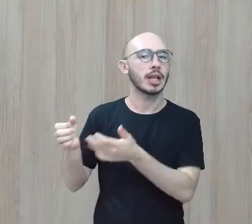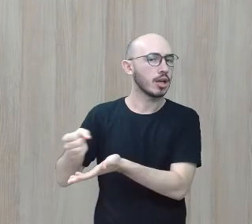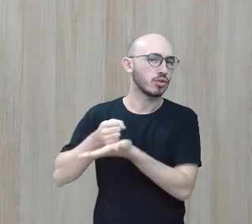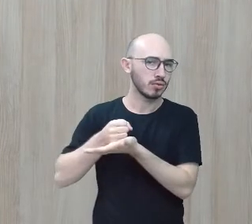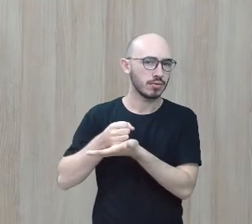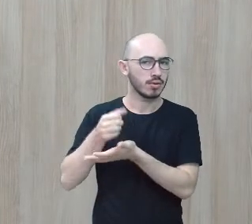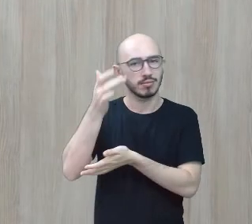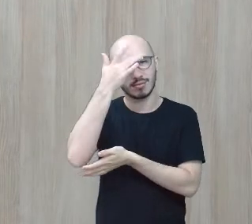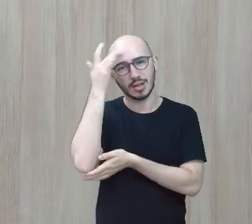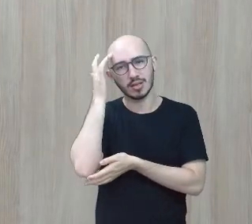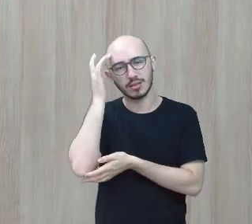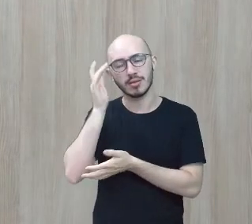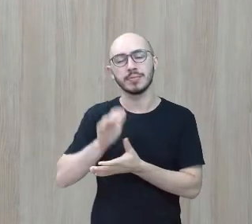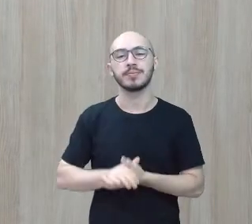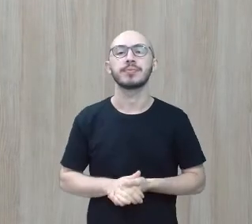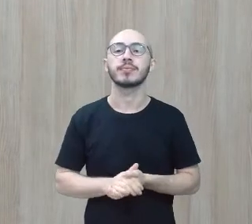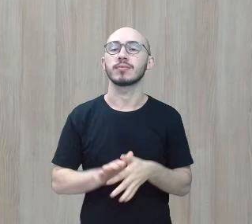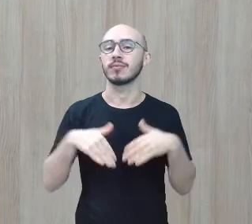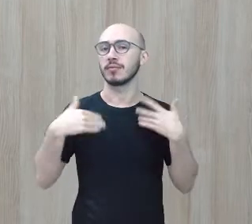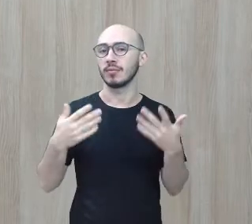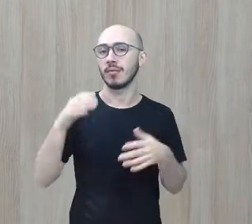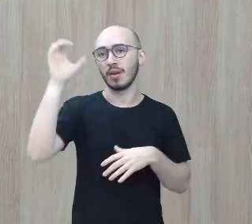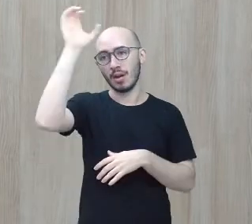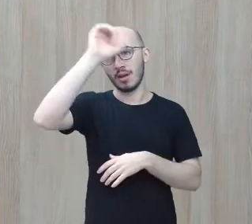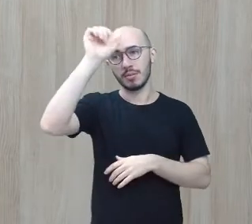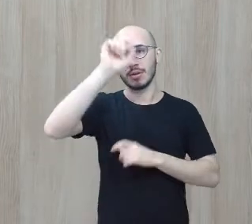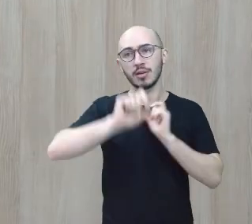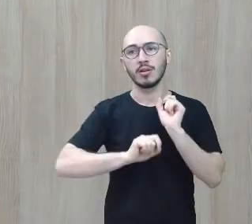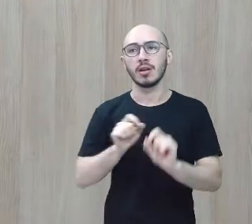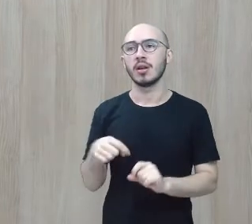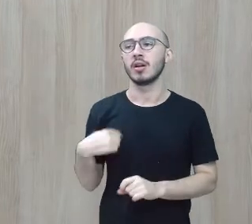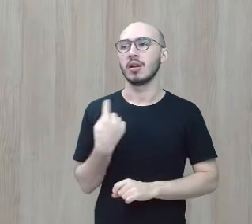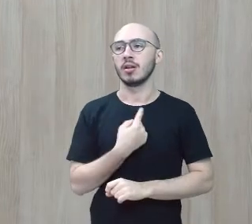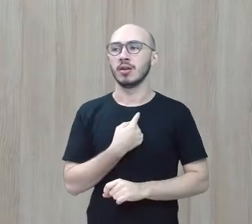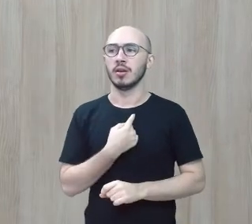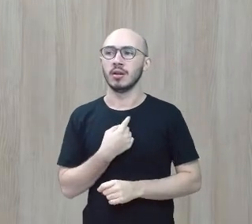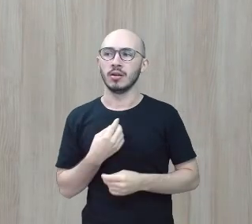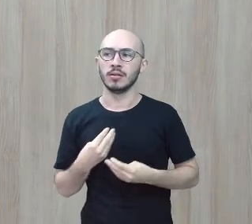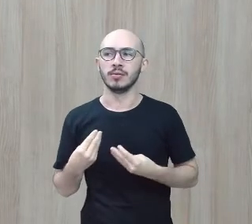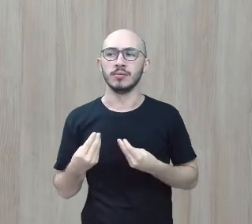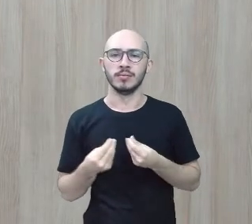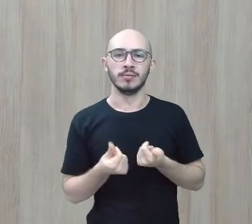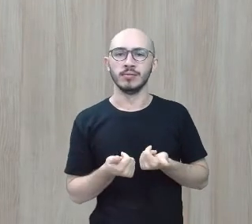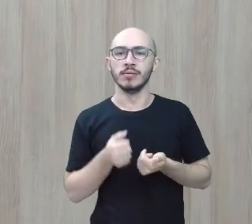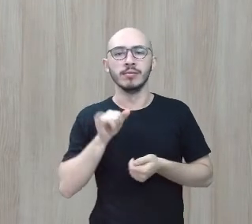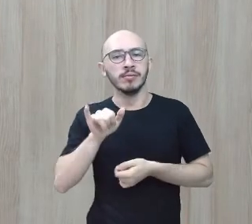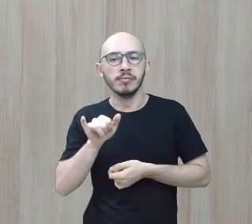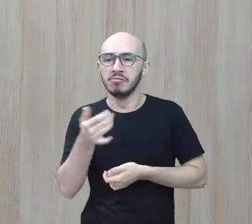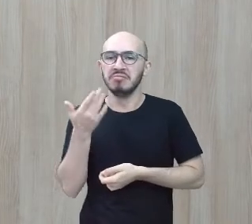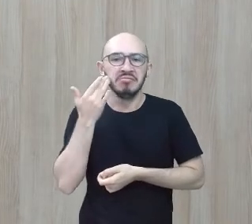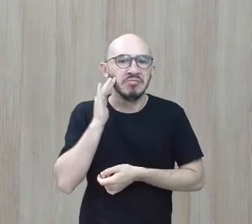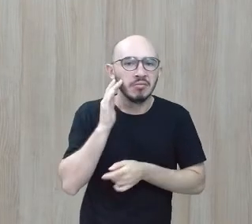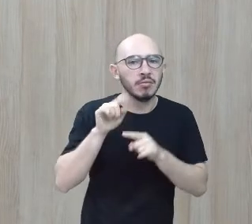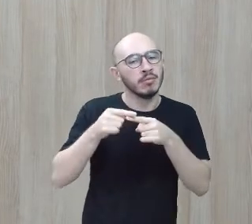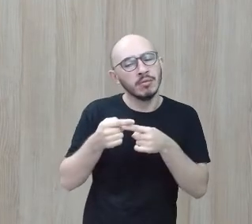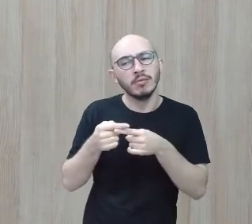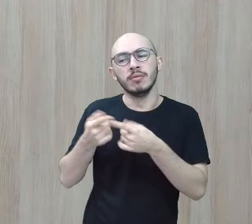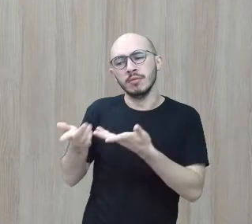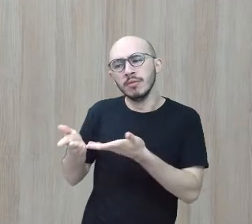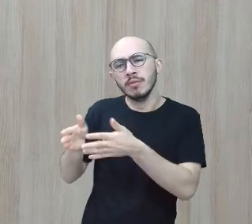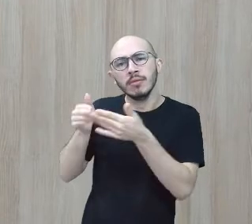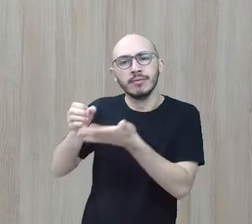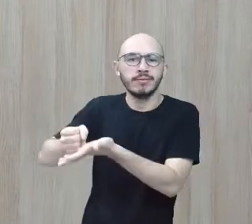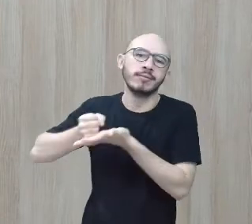ajudar. E aprendemos quando não sabemos e pedimos ajuda a